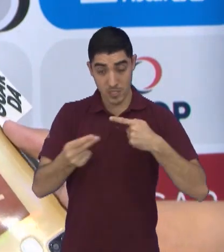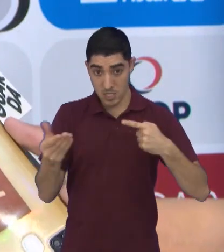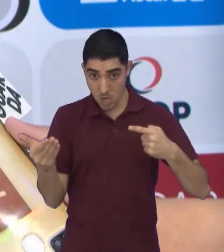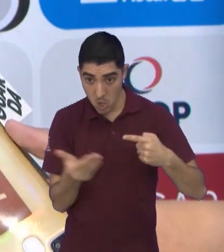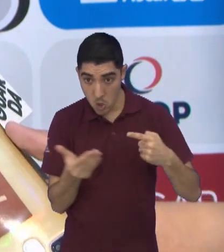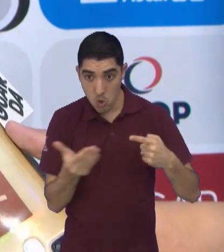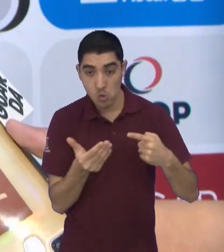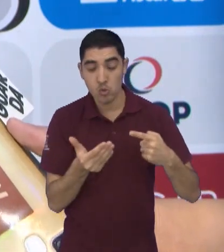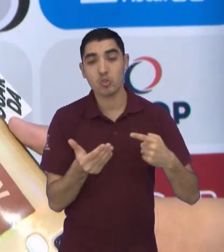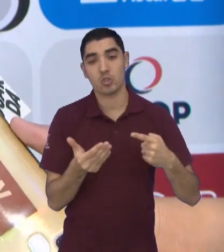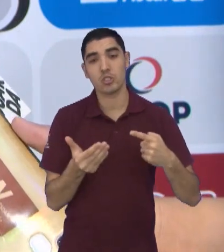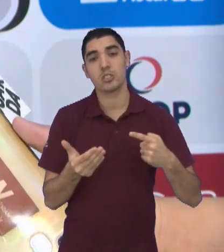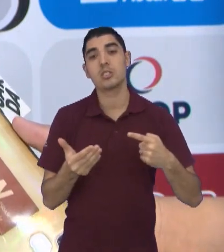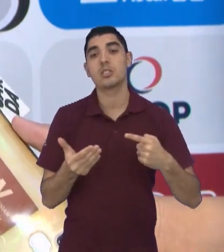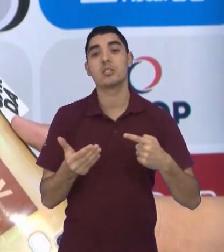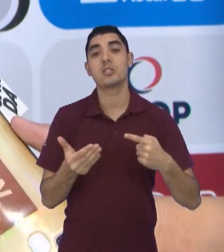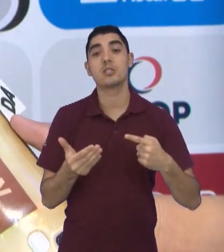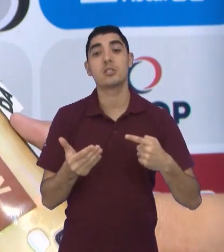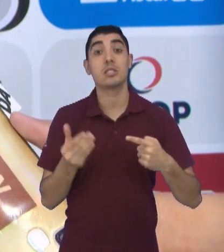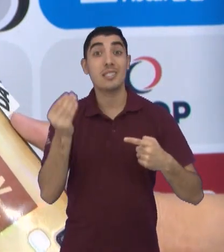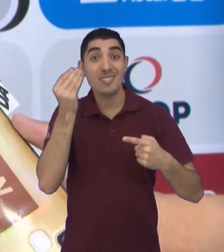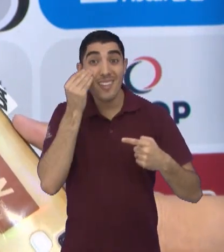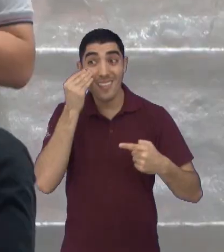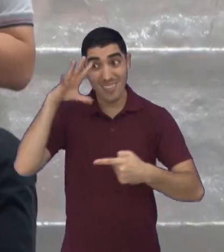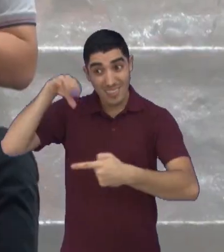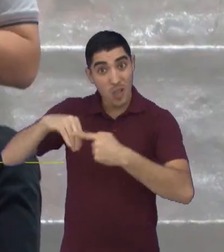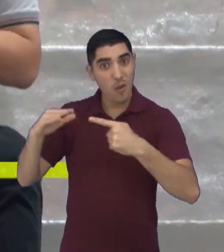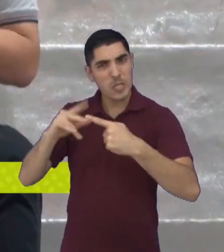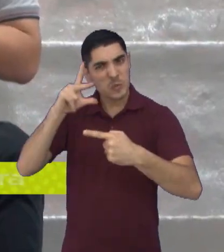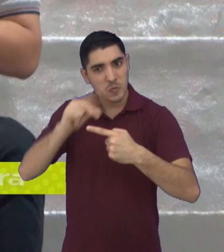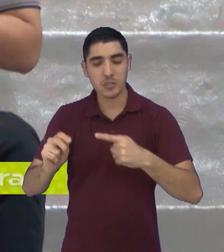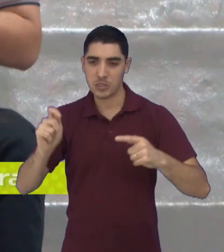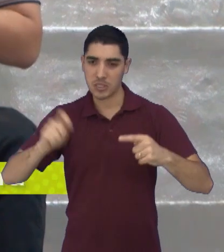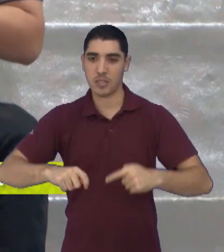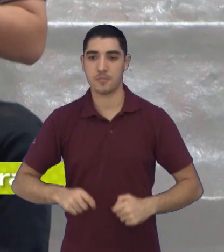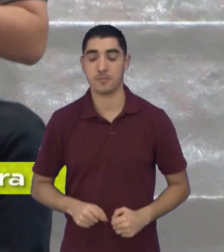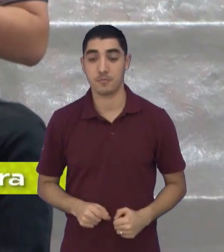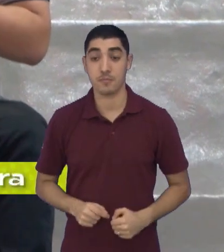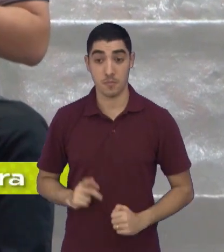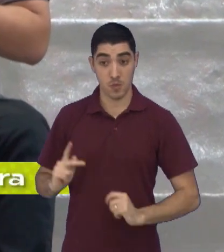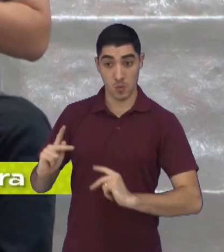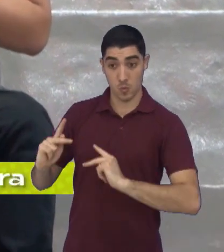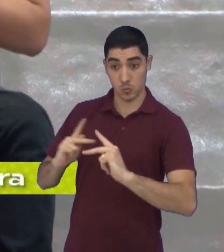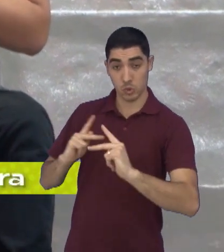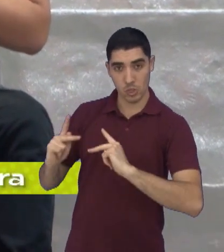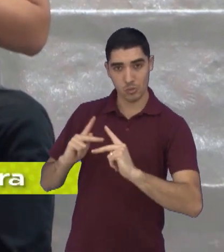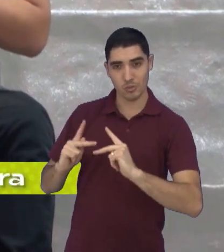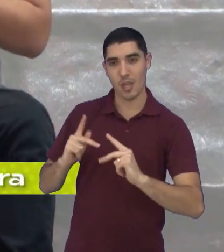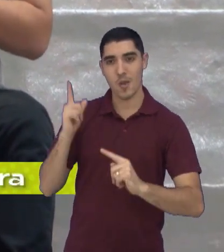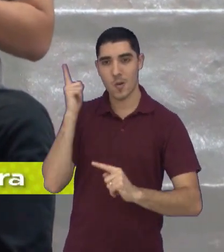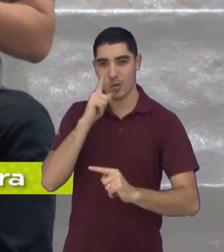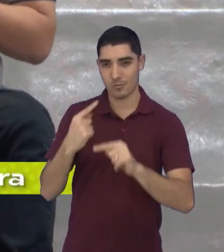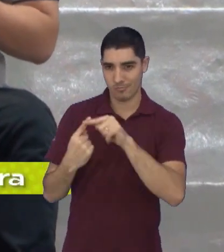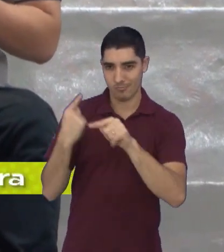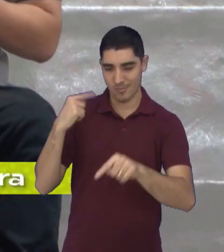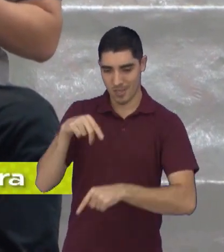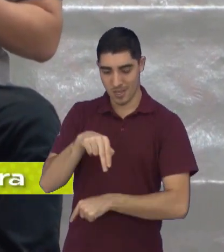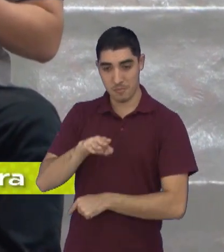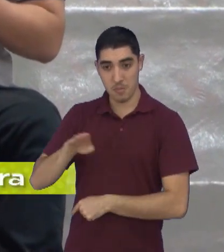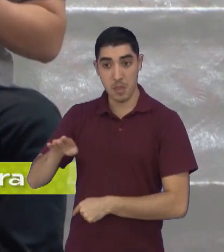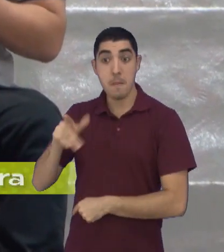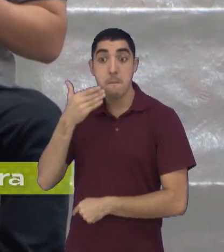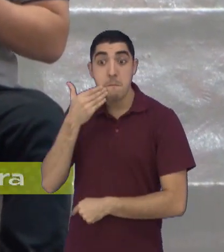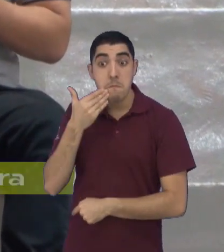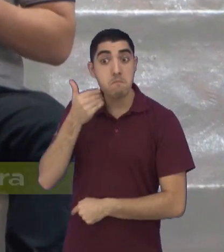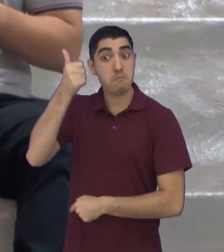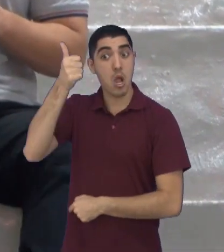situação que nós temos, de ganhar em casa. O São José encerrou a temporada regular do NBB com a melhor campanha